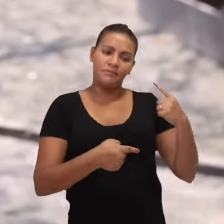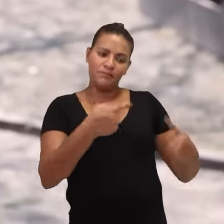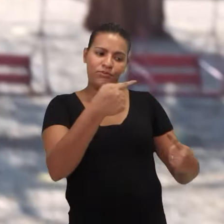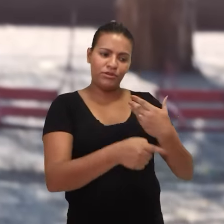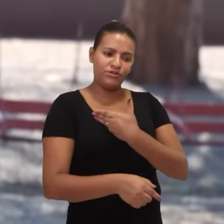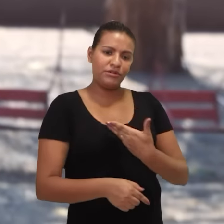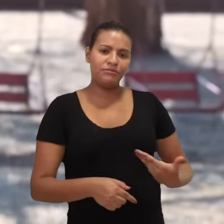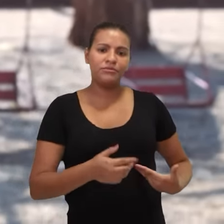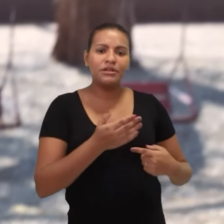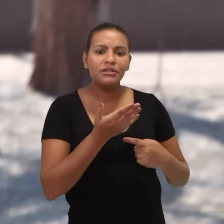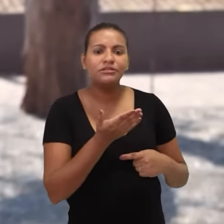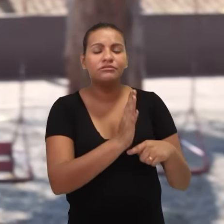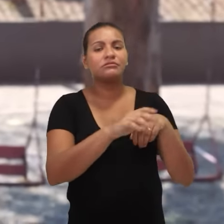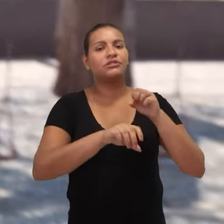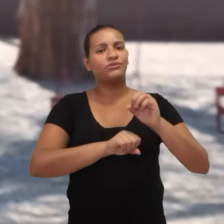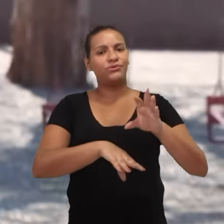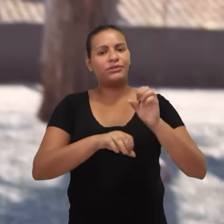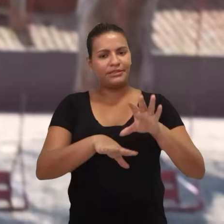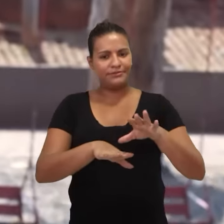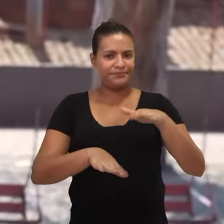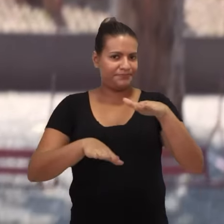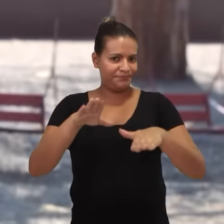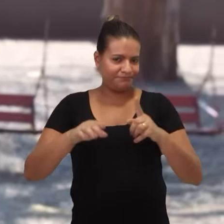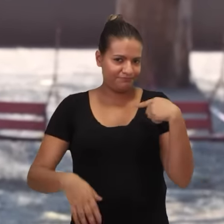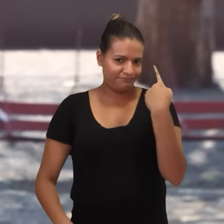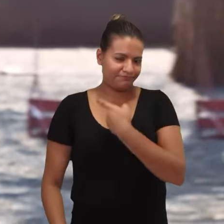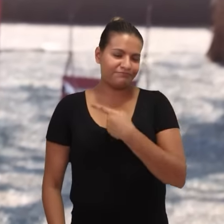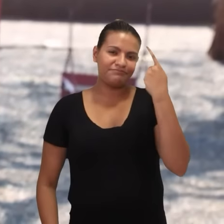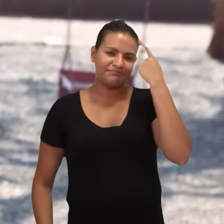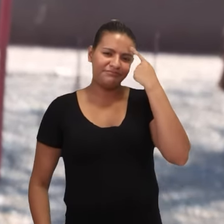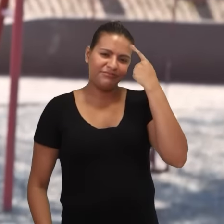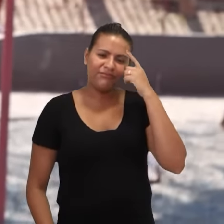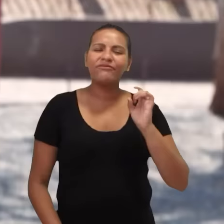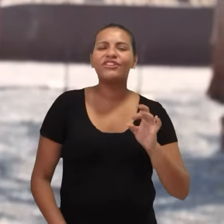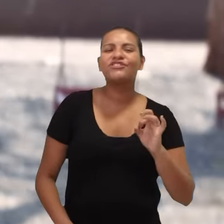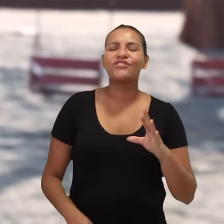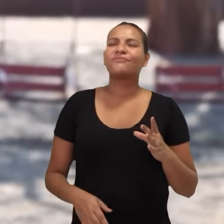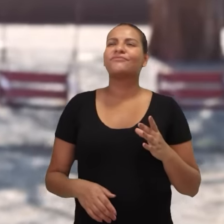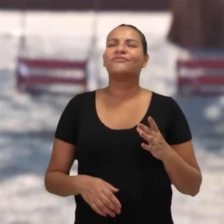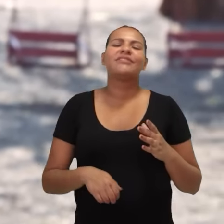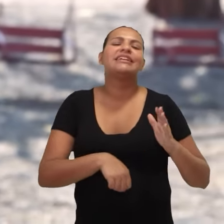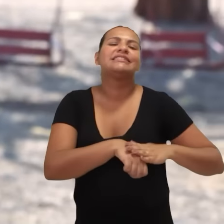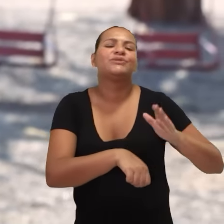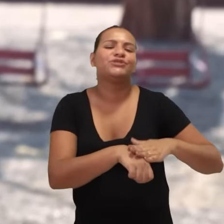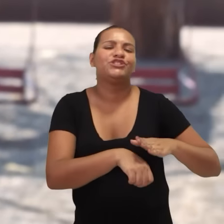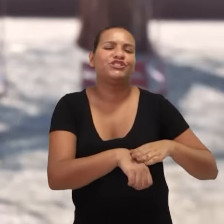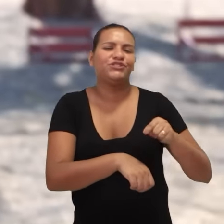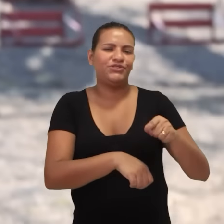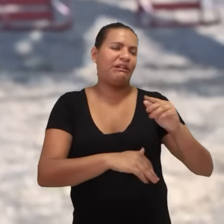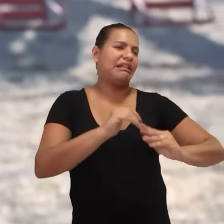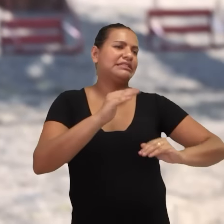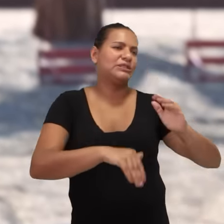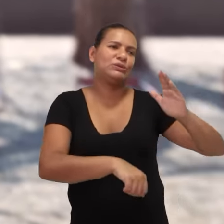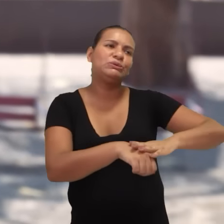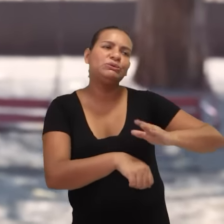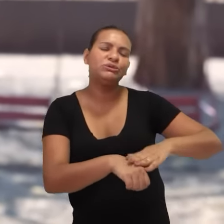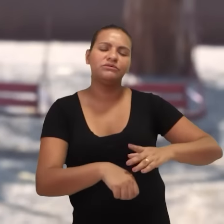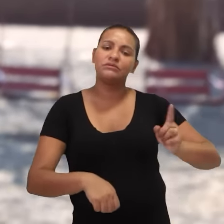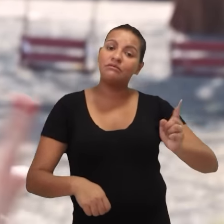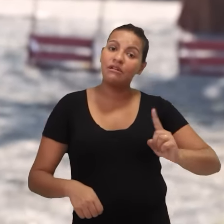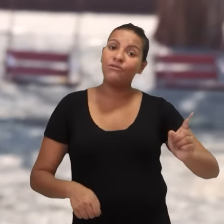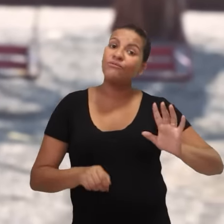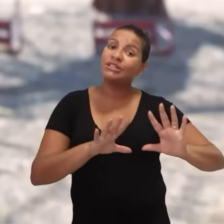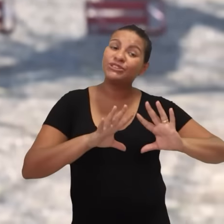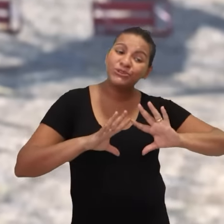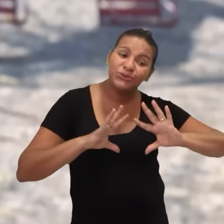educacional. Quando a gente pensa em oferta educacional, sempre vem à mente primeiro o executivo. E, na verdade, é a soma dessas partes todas